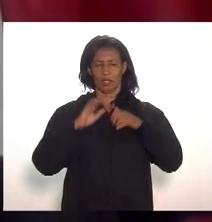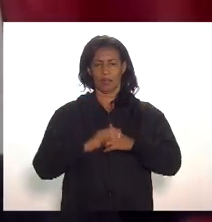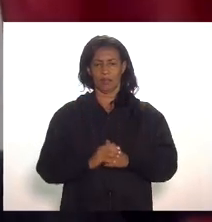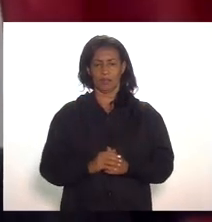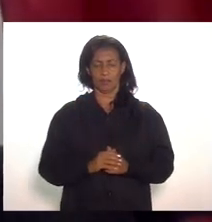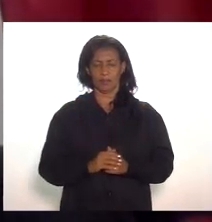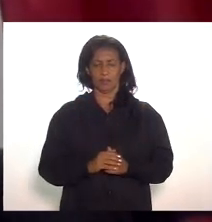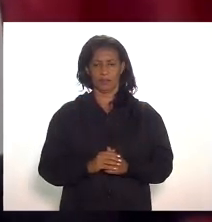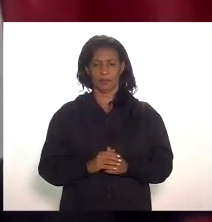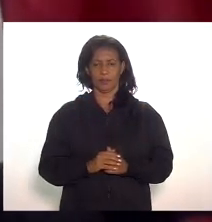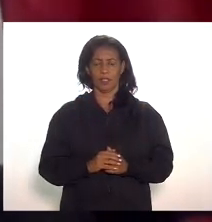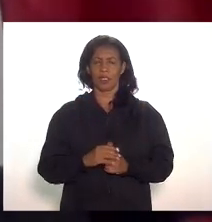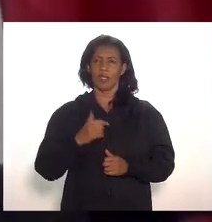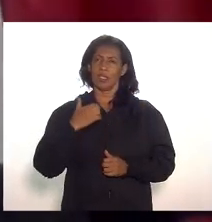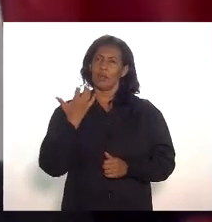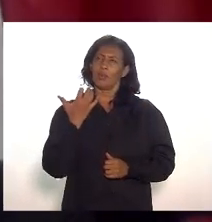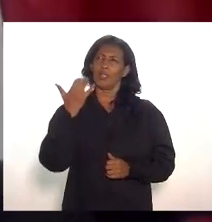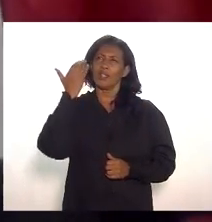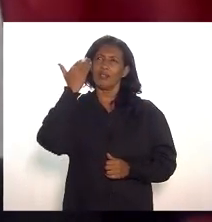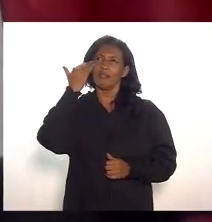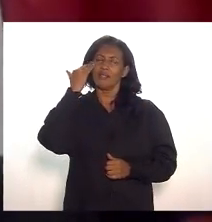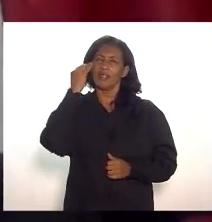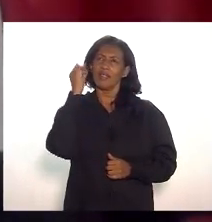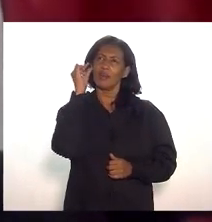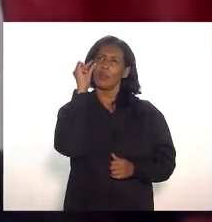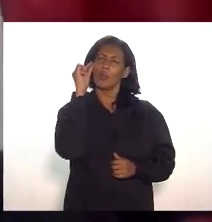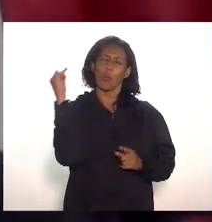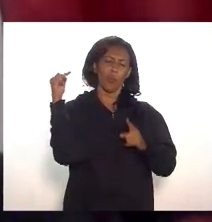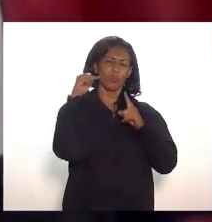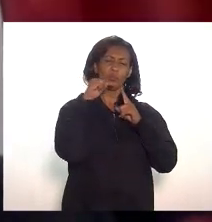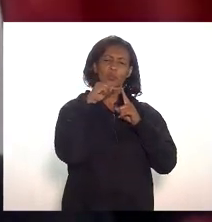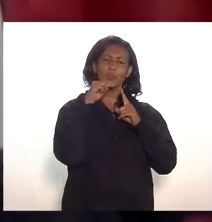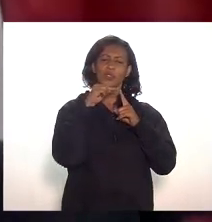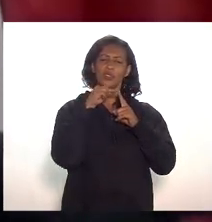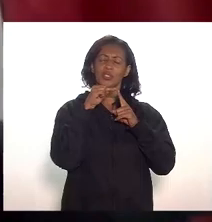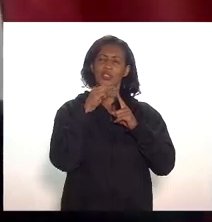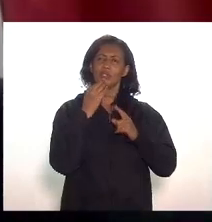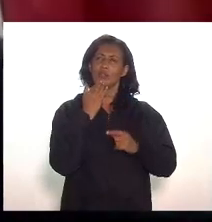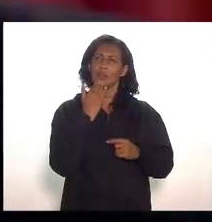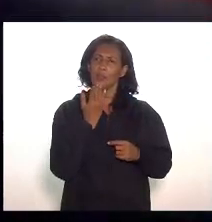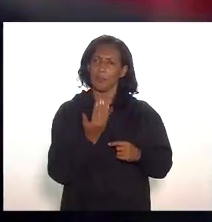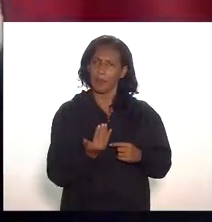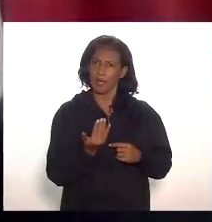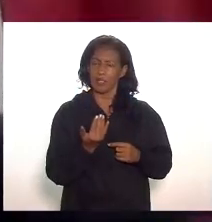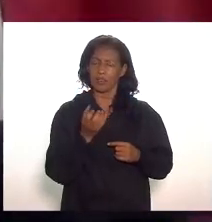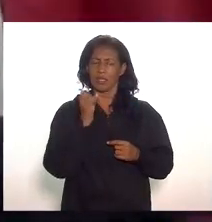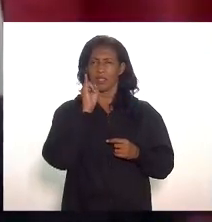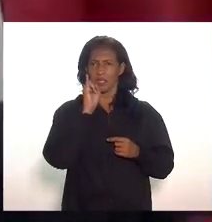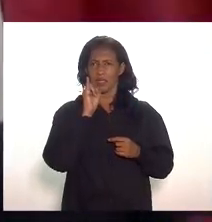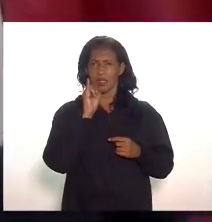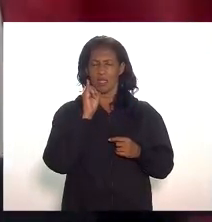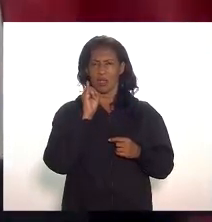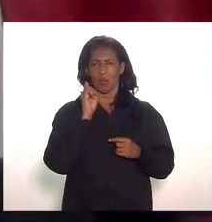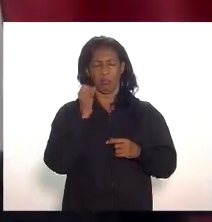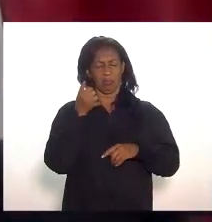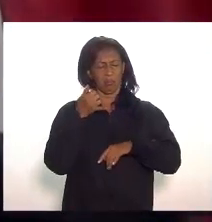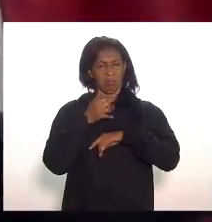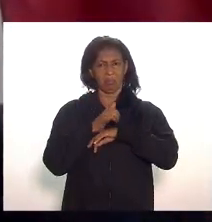para poder entender um pouco dos objetivos dessas modificações. Então, peço a Vossa Excelência, caso eu cometa algum equívoco